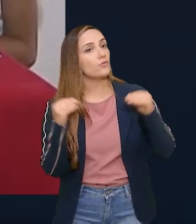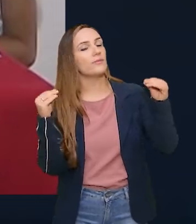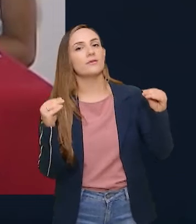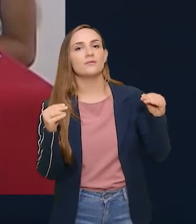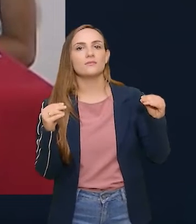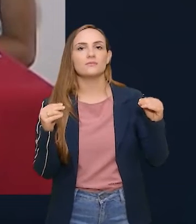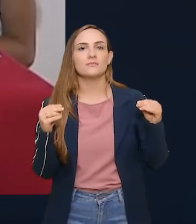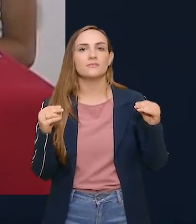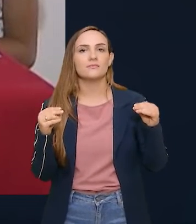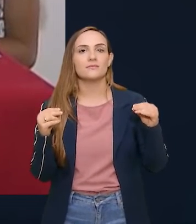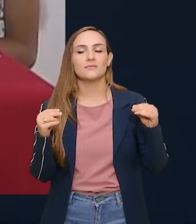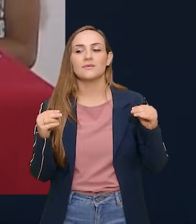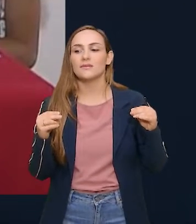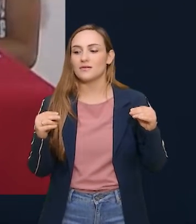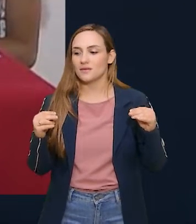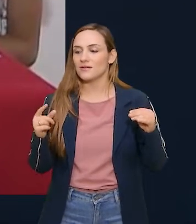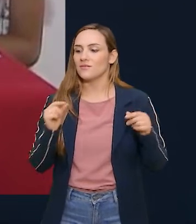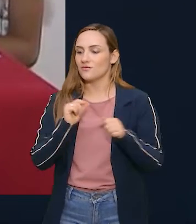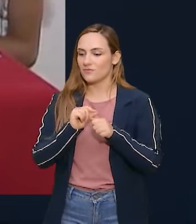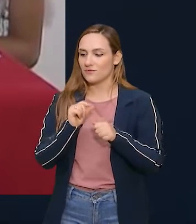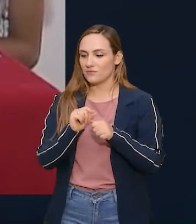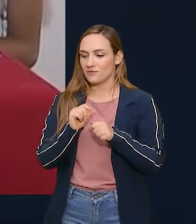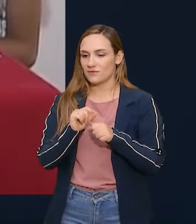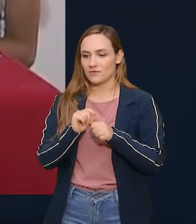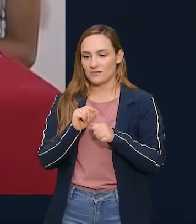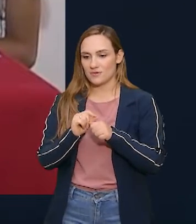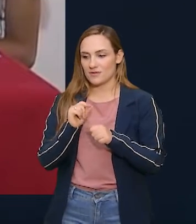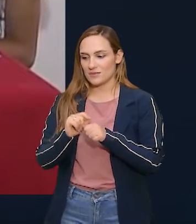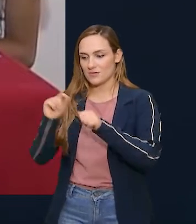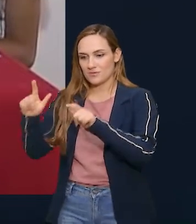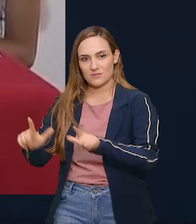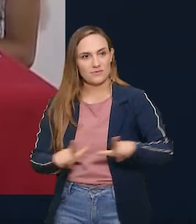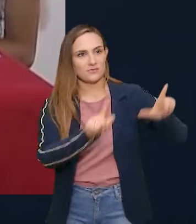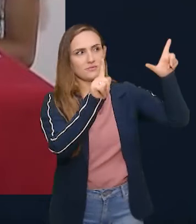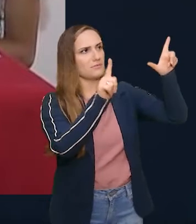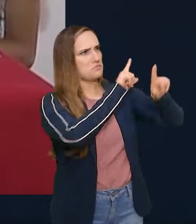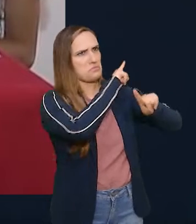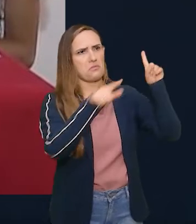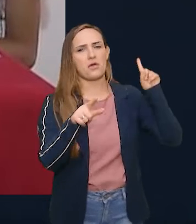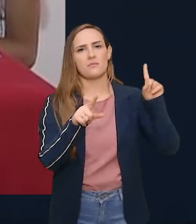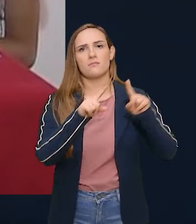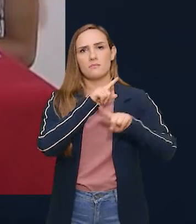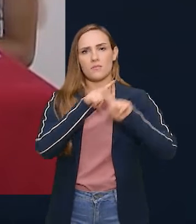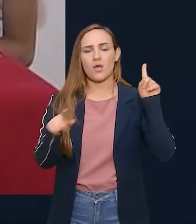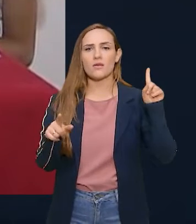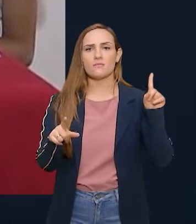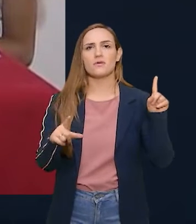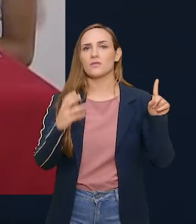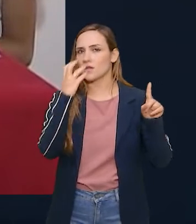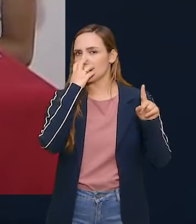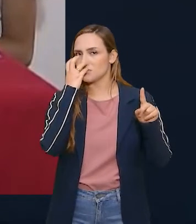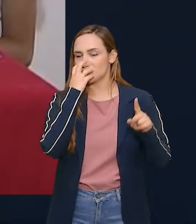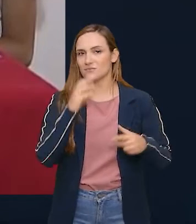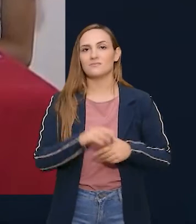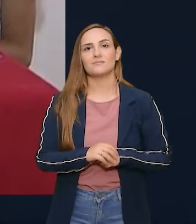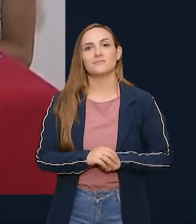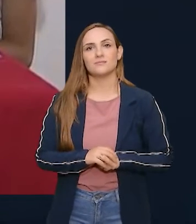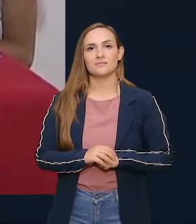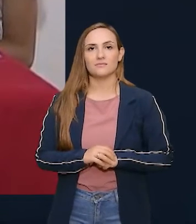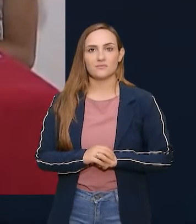subir o quarto e subir as escadas e entrar no quarto dela. Então ela fez uma plaquinha. Ela sempre foi assim